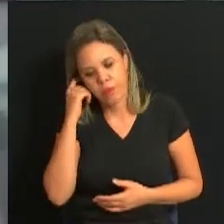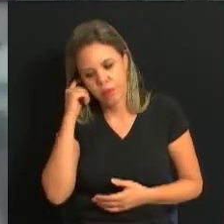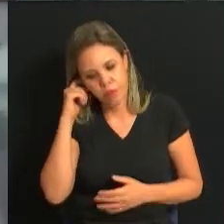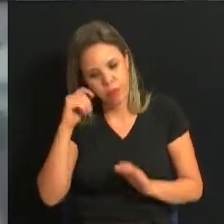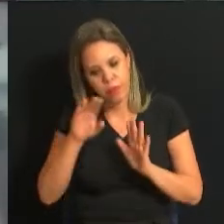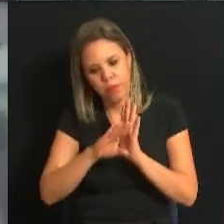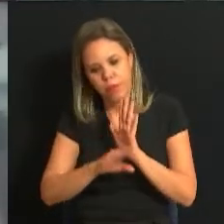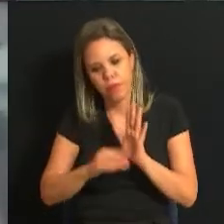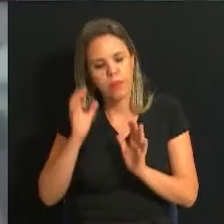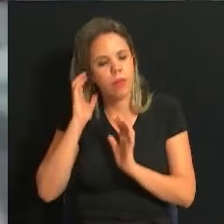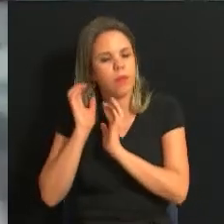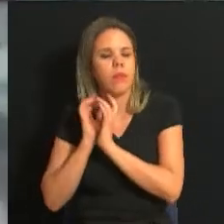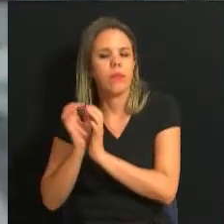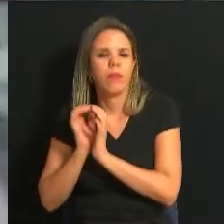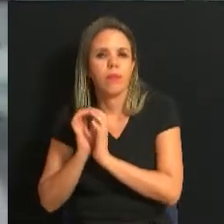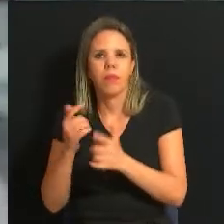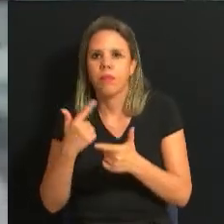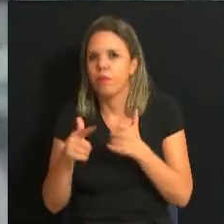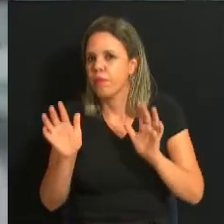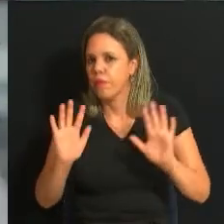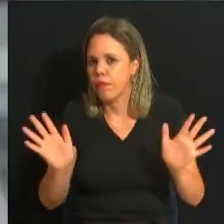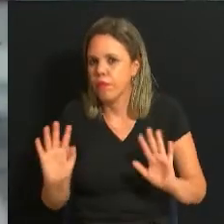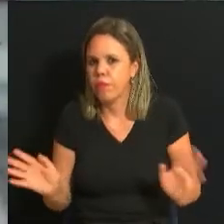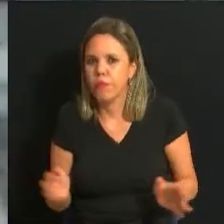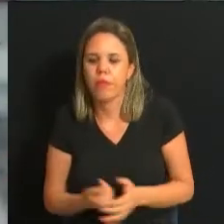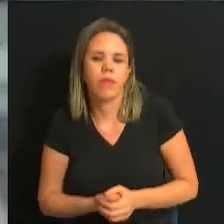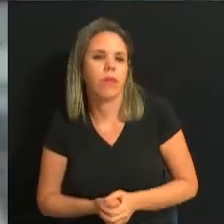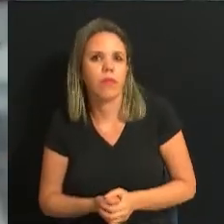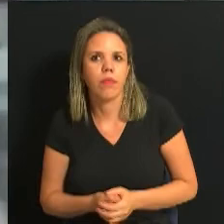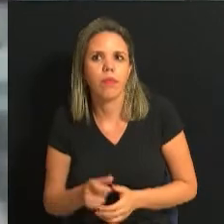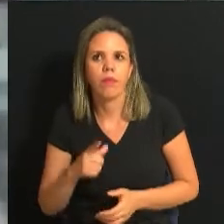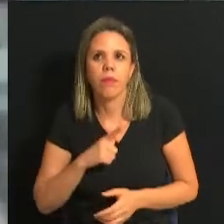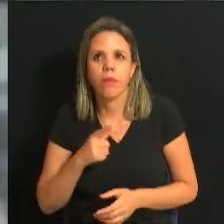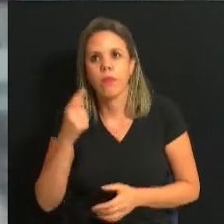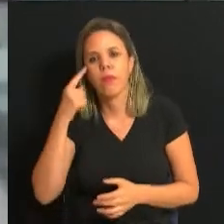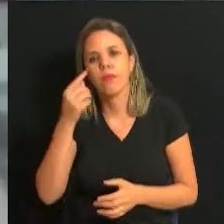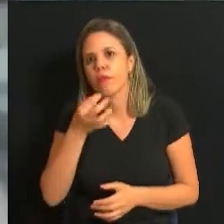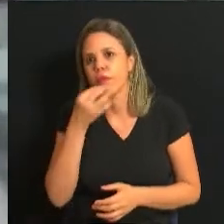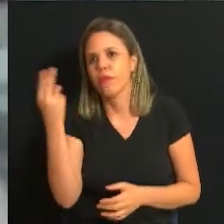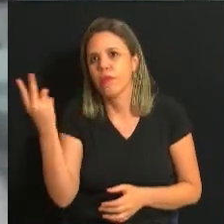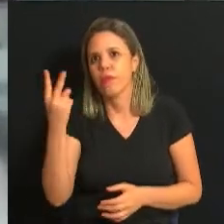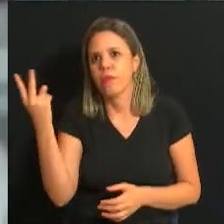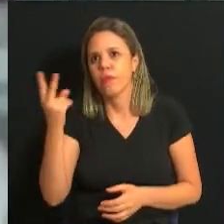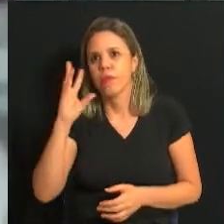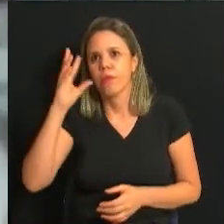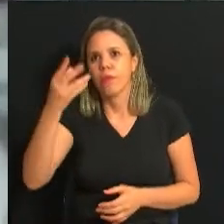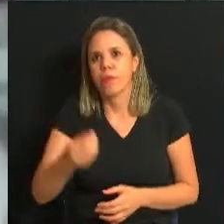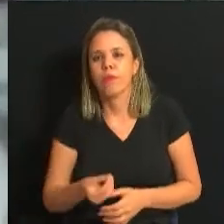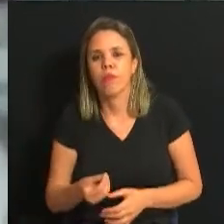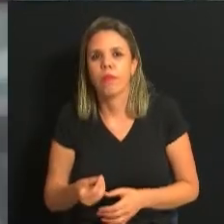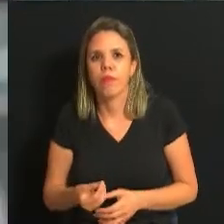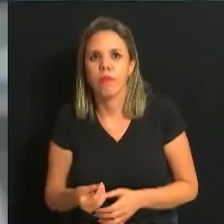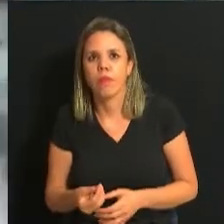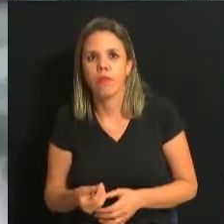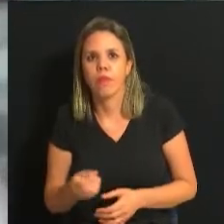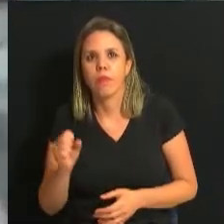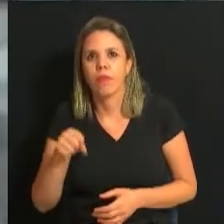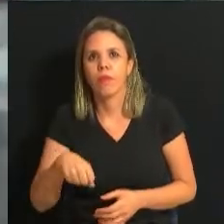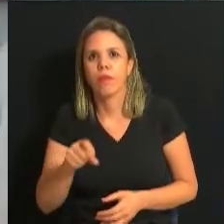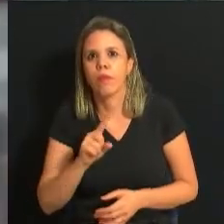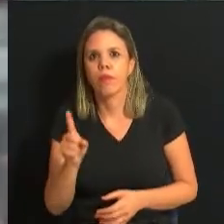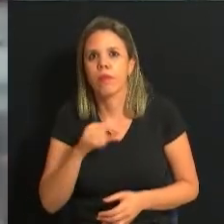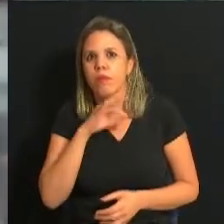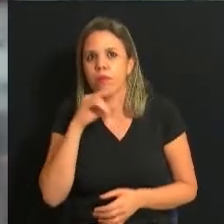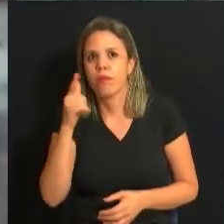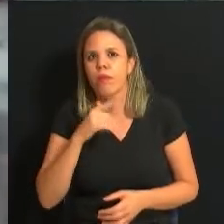nosso cérebro. E não tem problema nenhum com isso, da gente ter um juízo de valor, de entender que isso é ruim, isso é feio, isso é bonito,